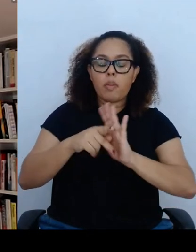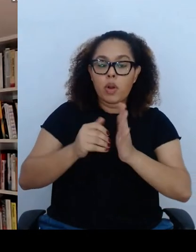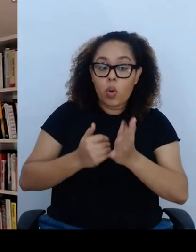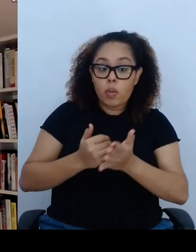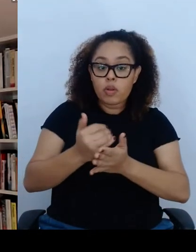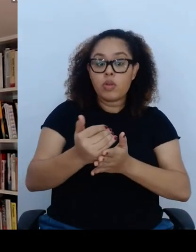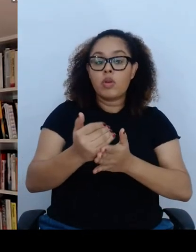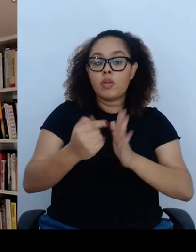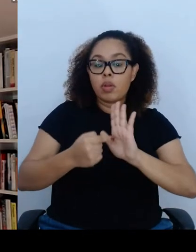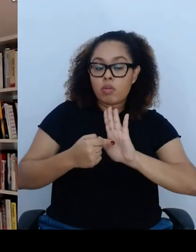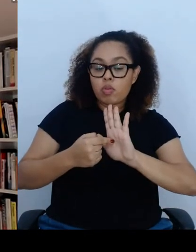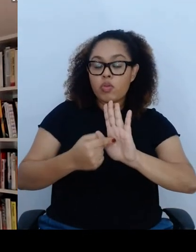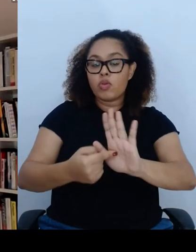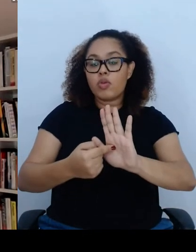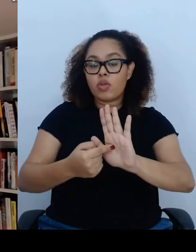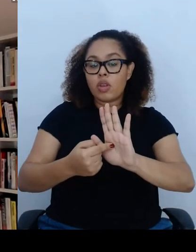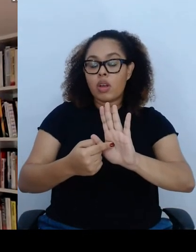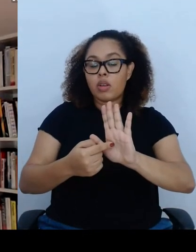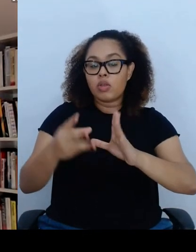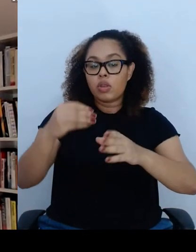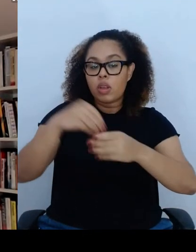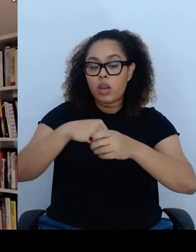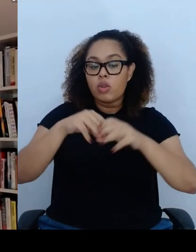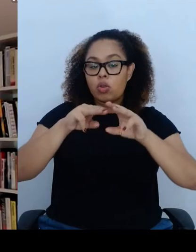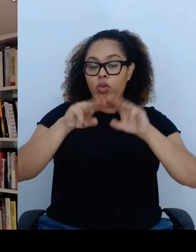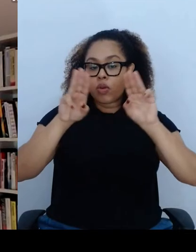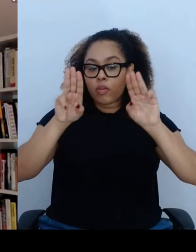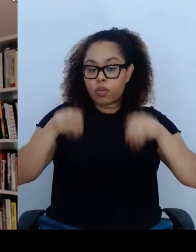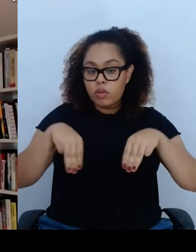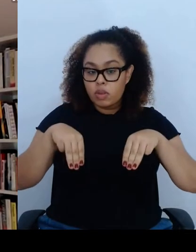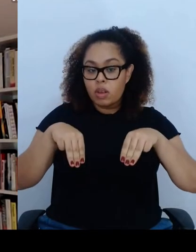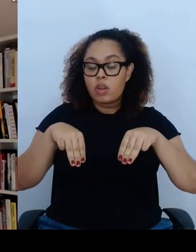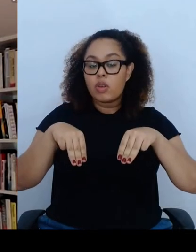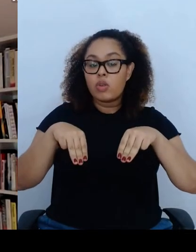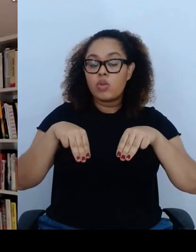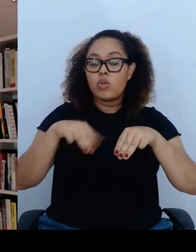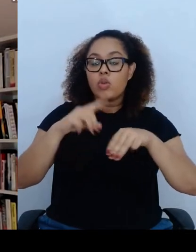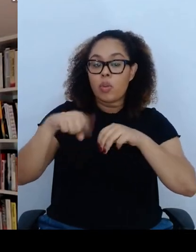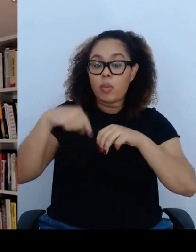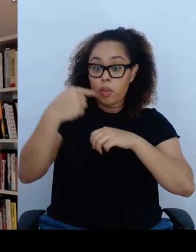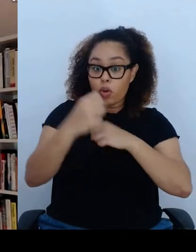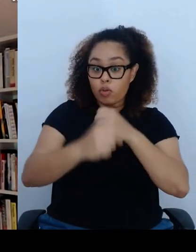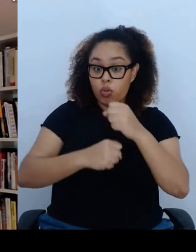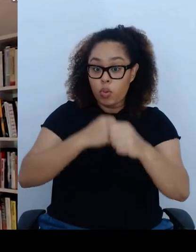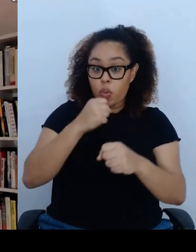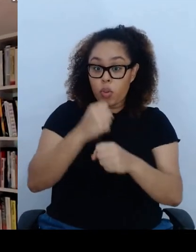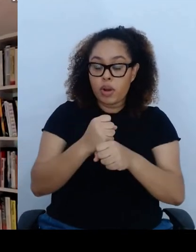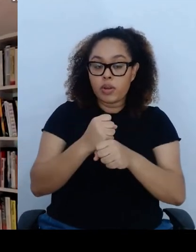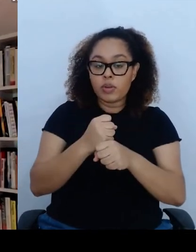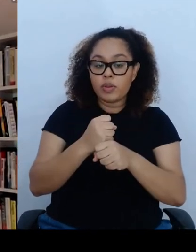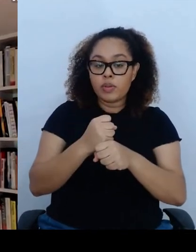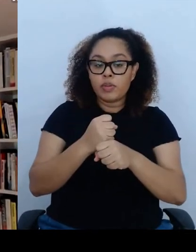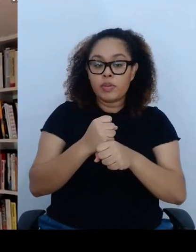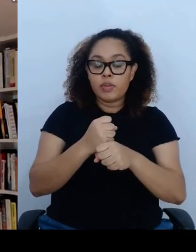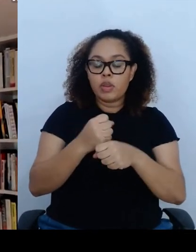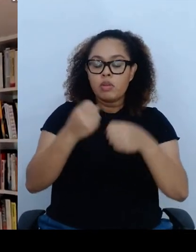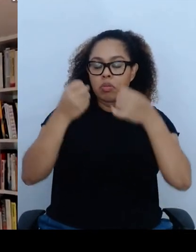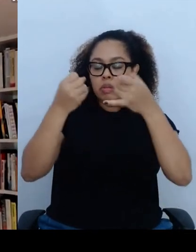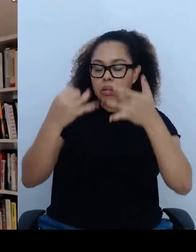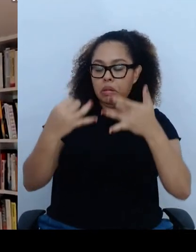exposições e um museu como a nossa no ano que vem daí um pouco essa esse pioneirismo